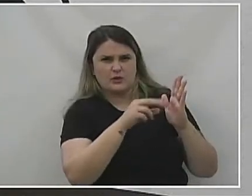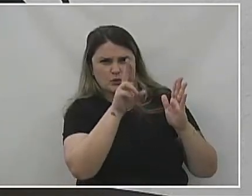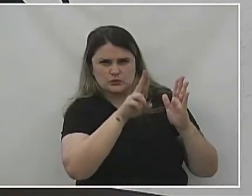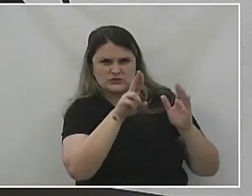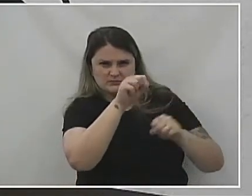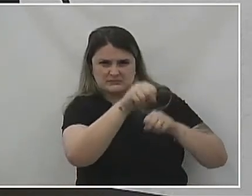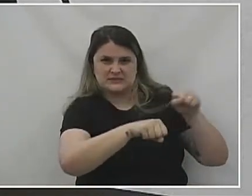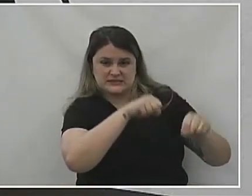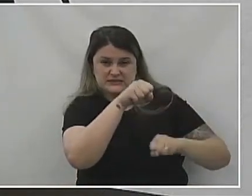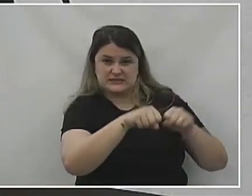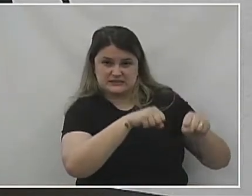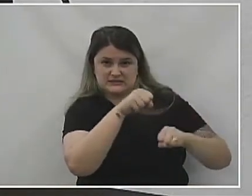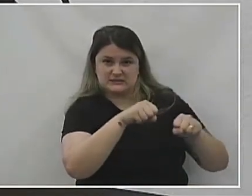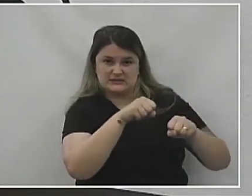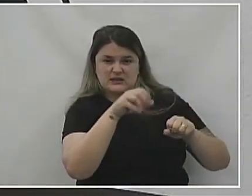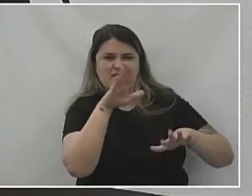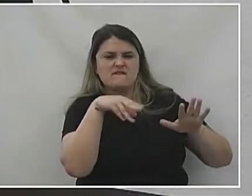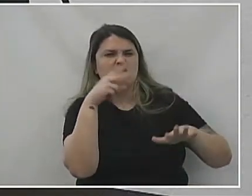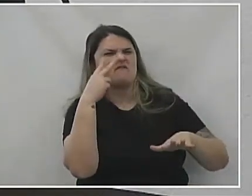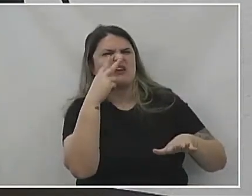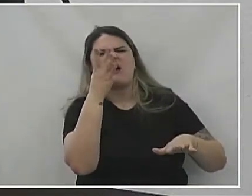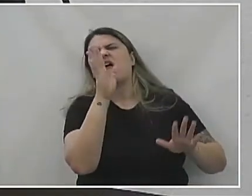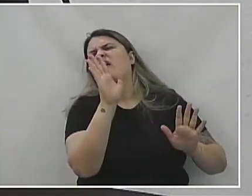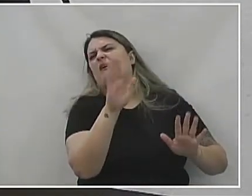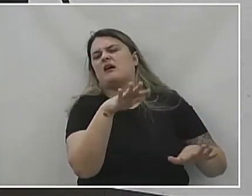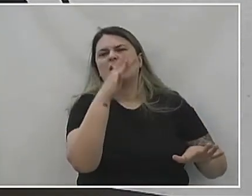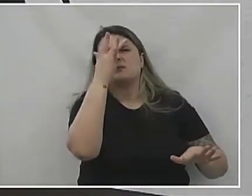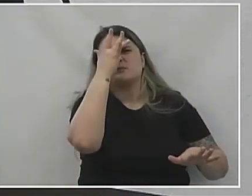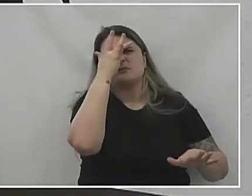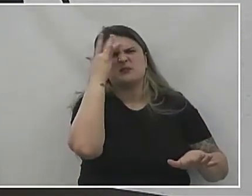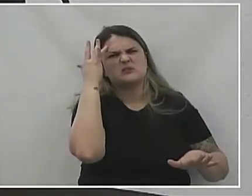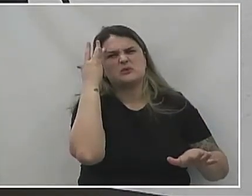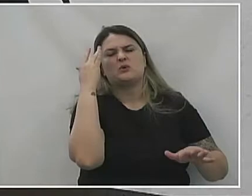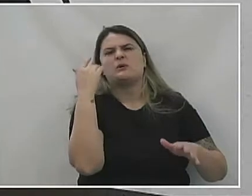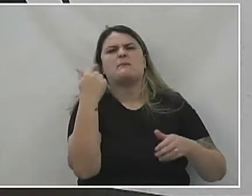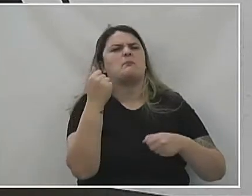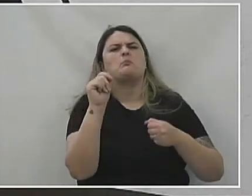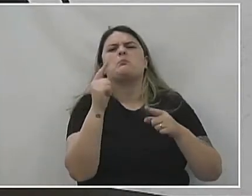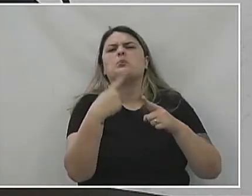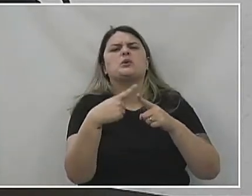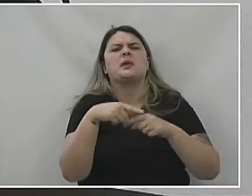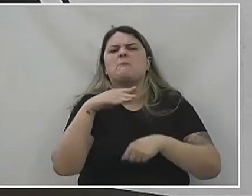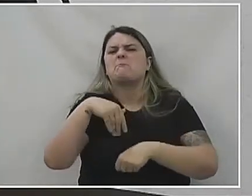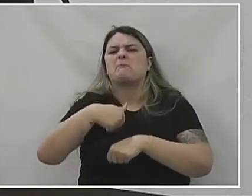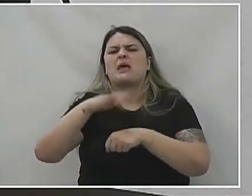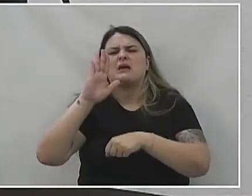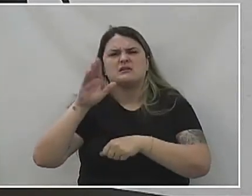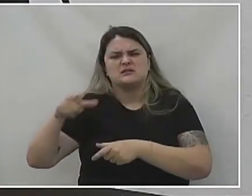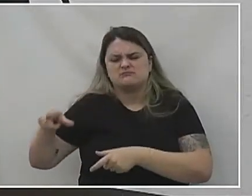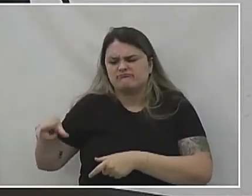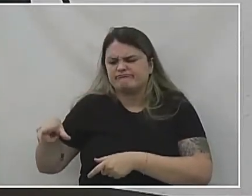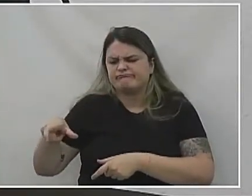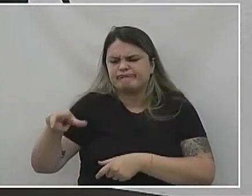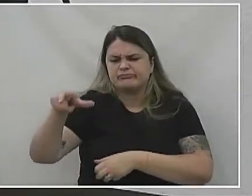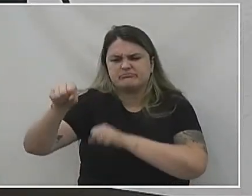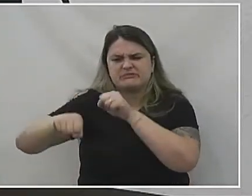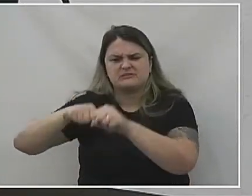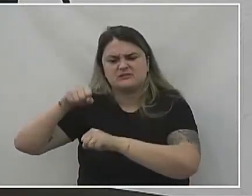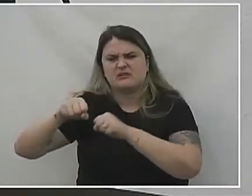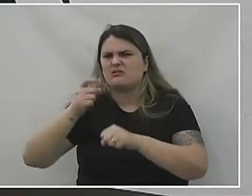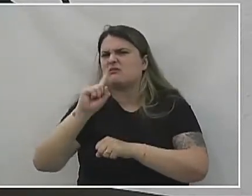pessoal muitas vezes eu vejo pessoalzinho não porque tem que para que mais ciclovia não precisa porque o meio de transporte